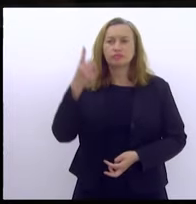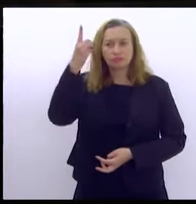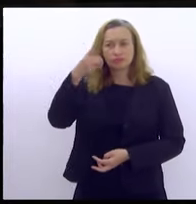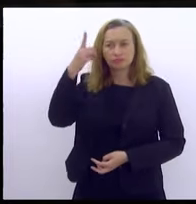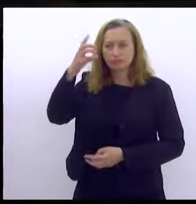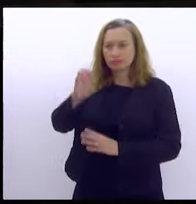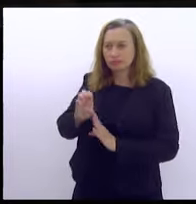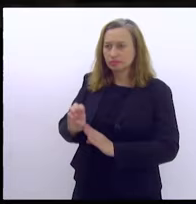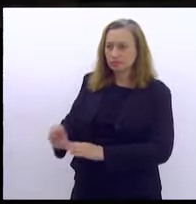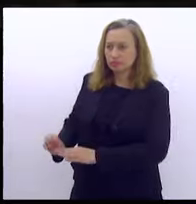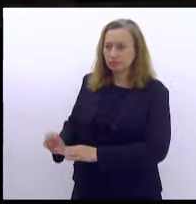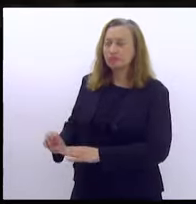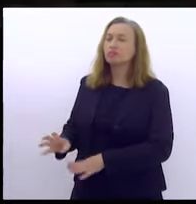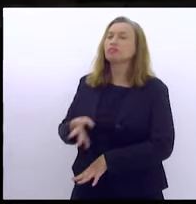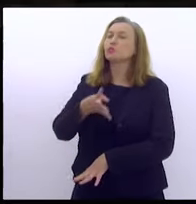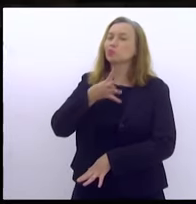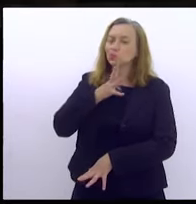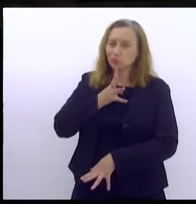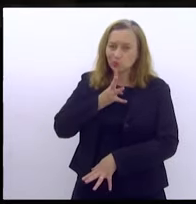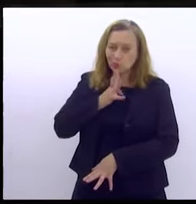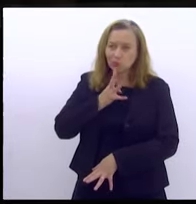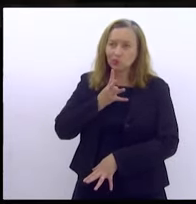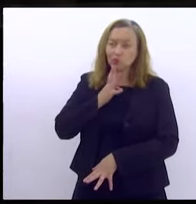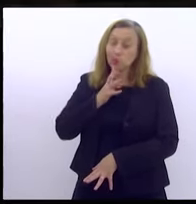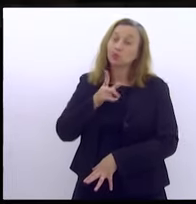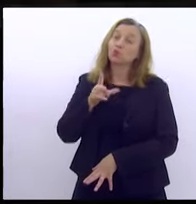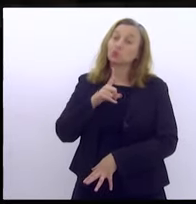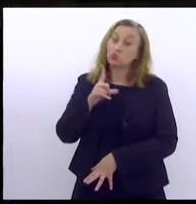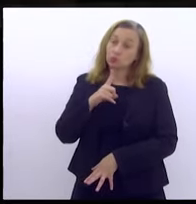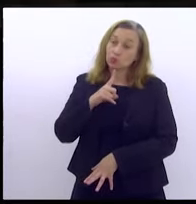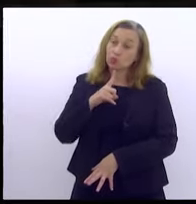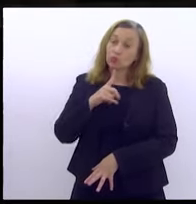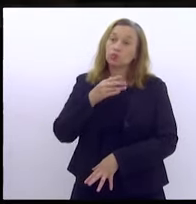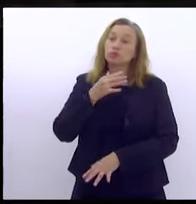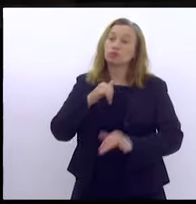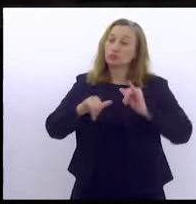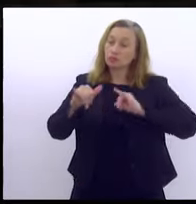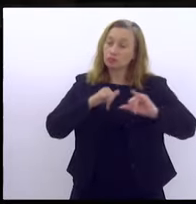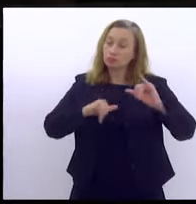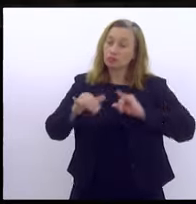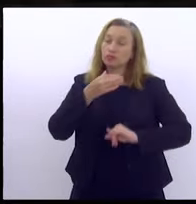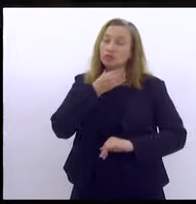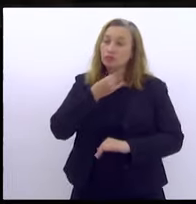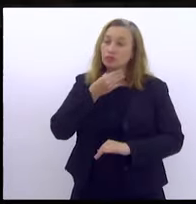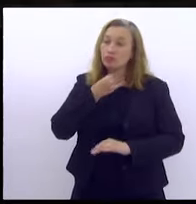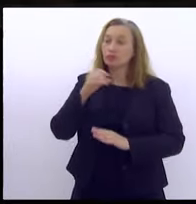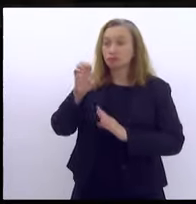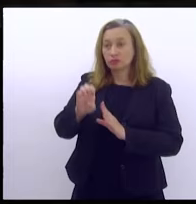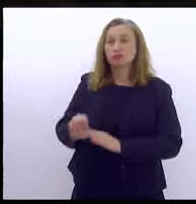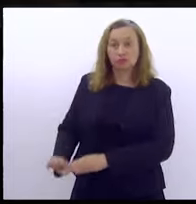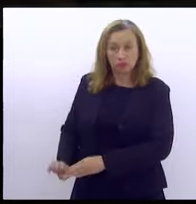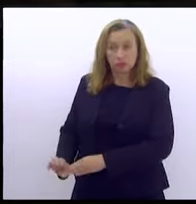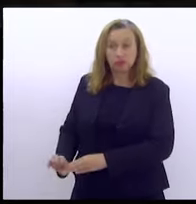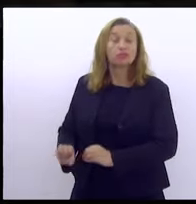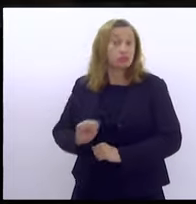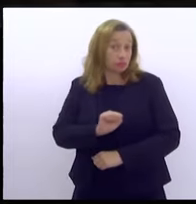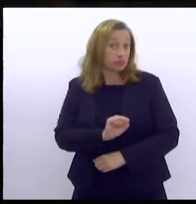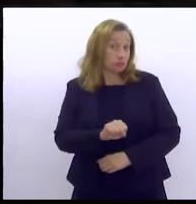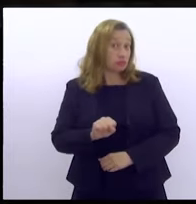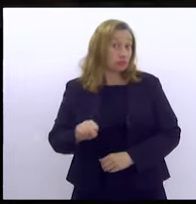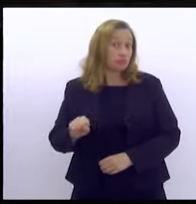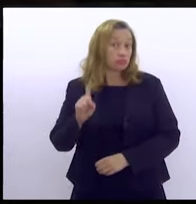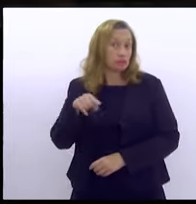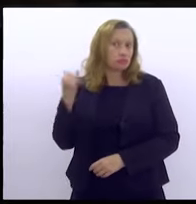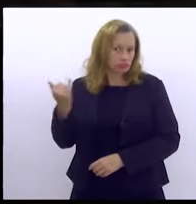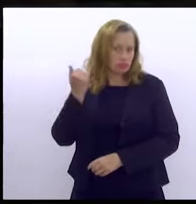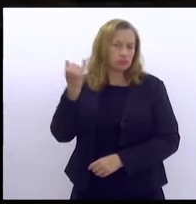esquerda, mas eu reconheço que há fake news de esquerda. Há também fake news de esquerda. É